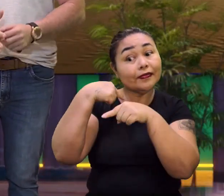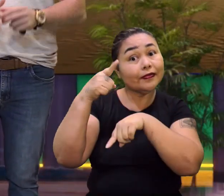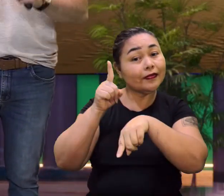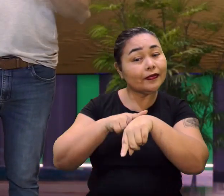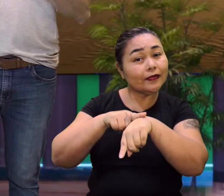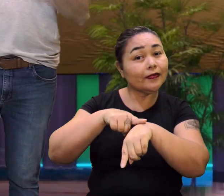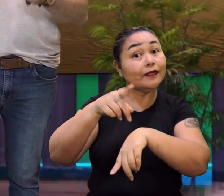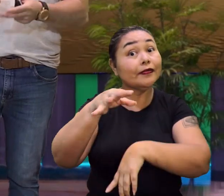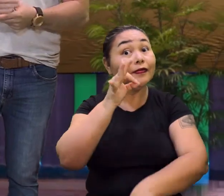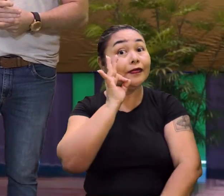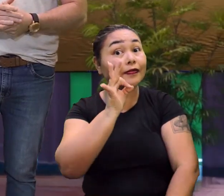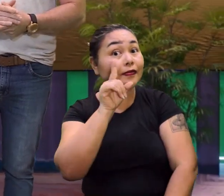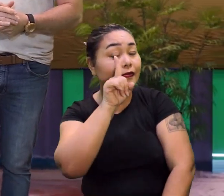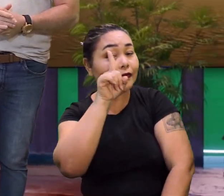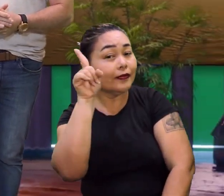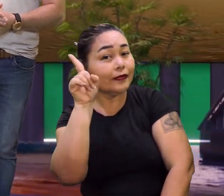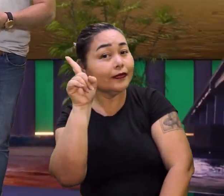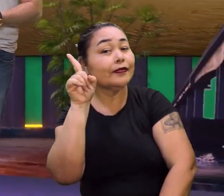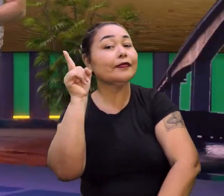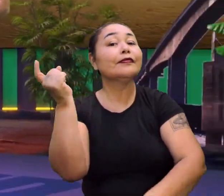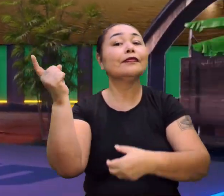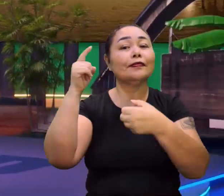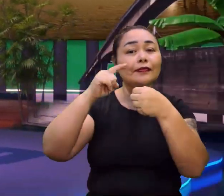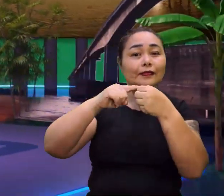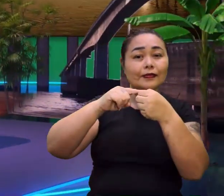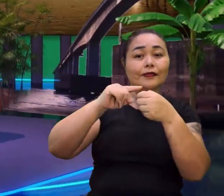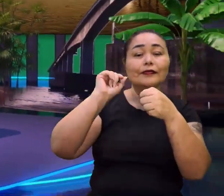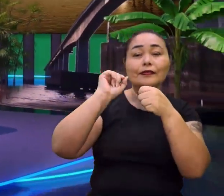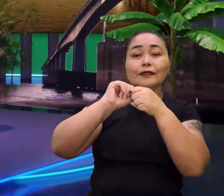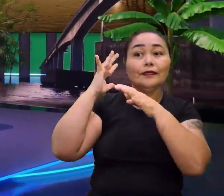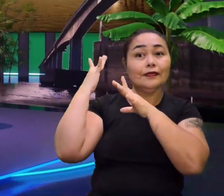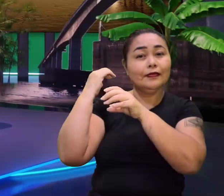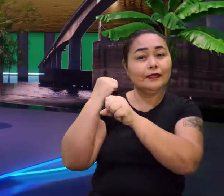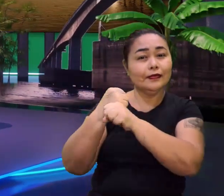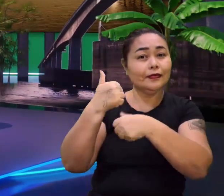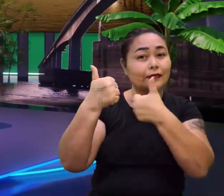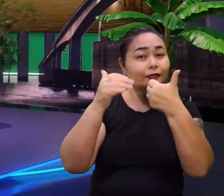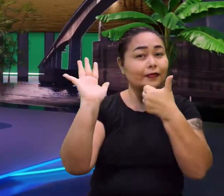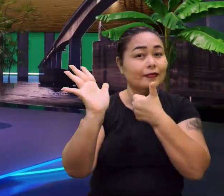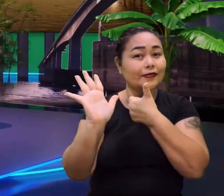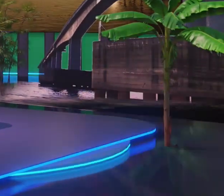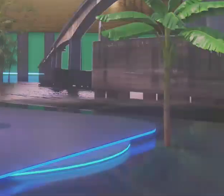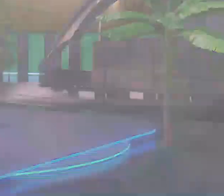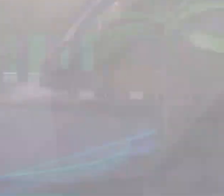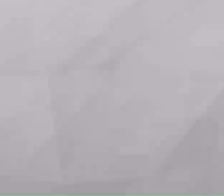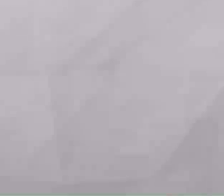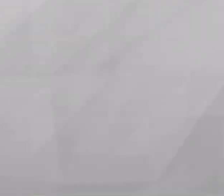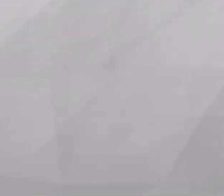agora ali tomar um café e daqui a pouquinho a gente volta para revisão. Valeu, tchau. Tchau.